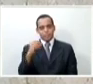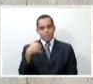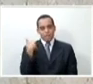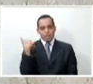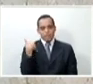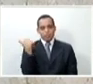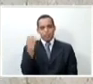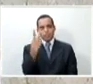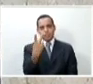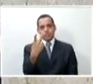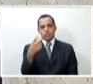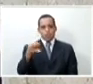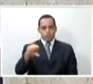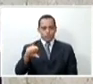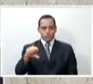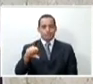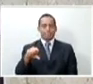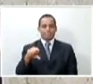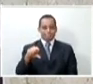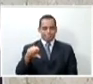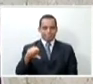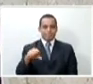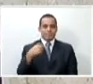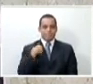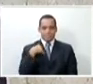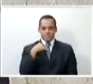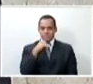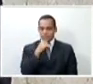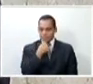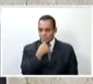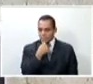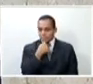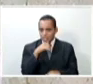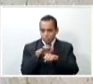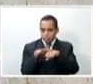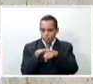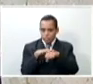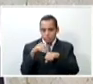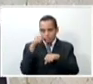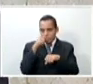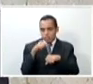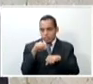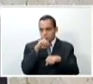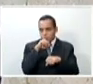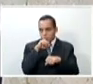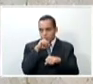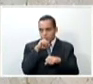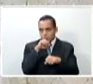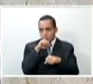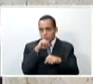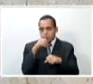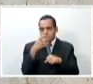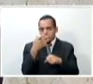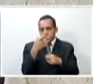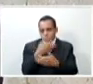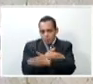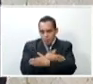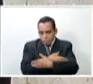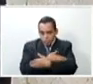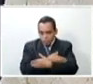anos. Eu tive, inclusive, a infelicidade de falar com a esposa dele e segurar o nenezinho dele no colo. Mas ninguém quer saber disso,